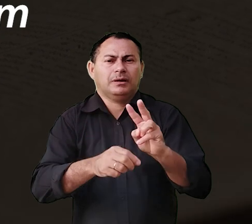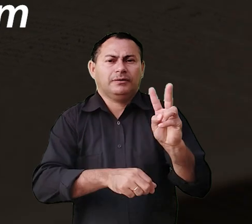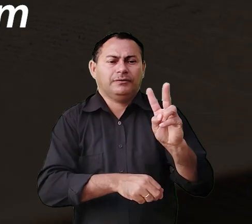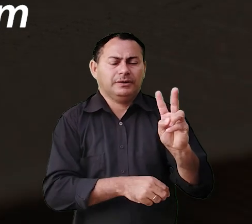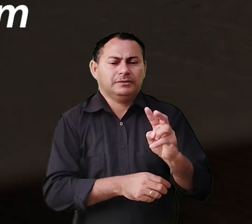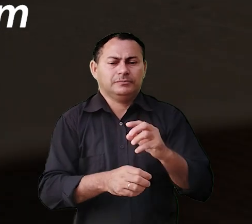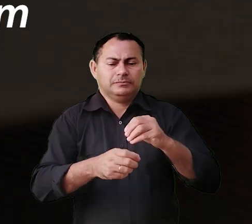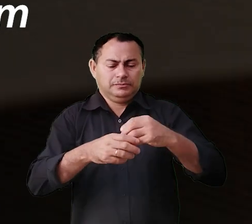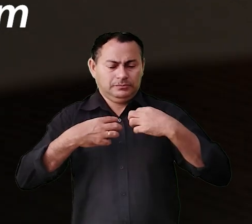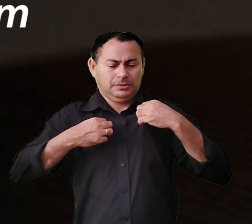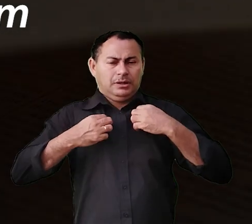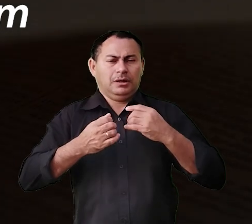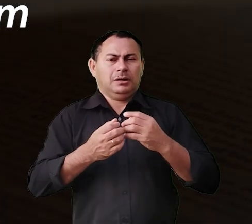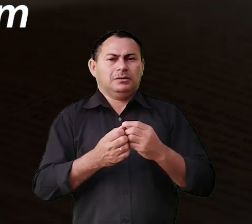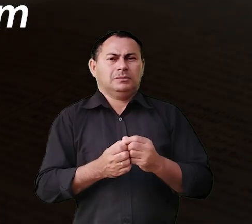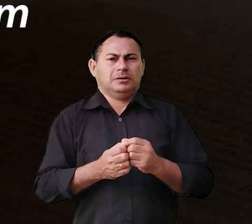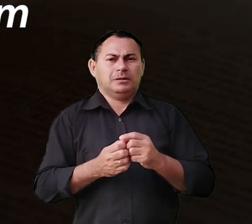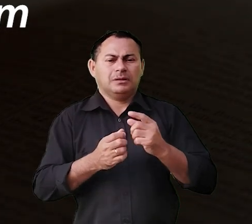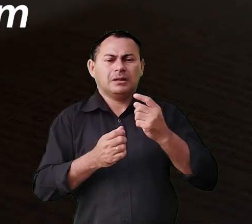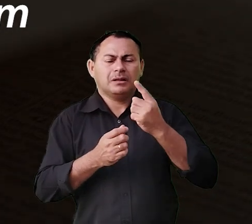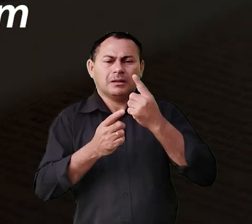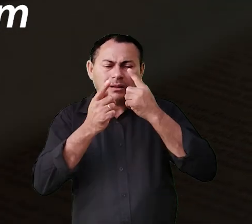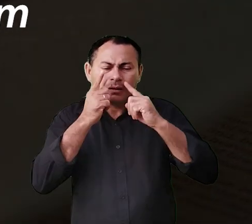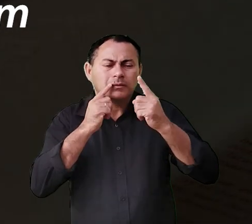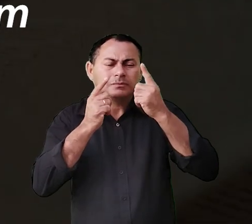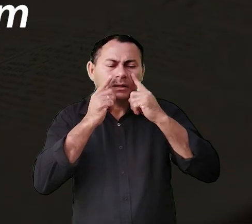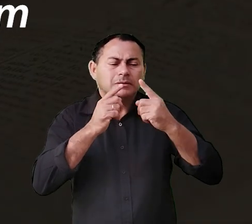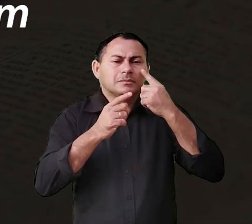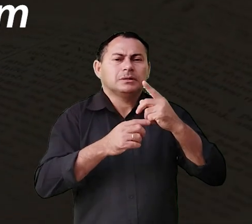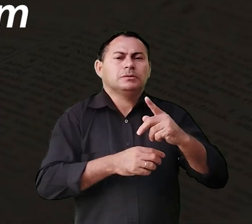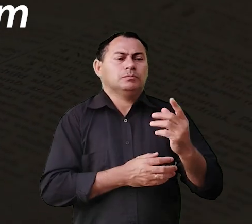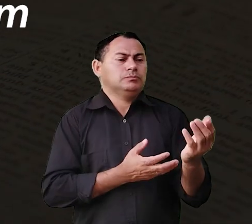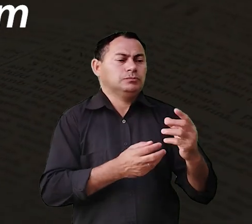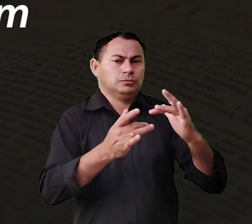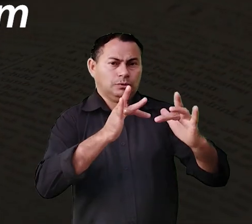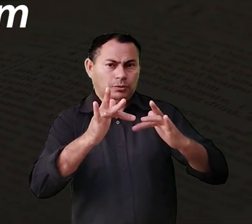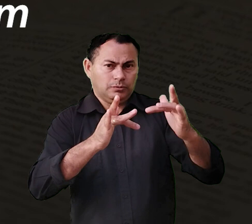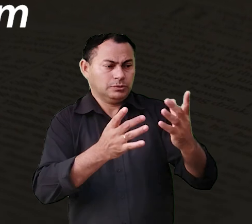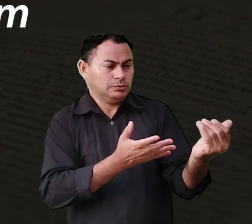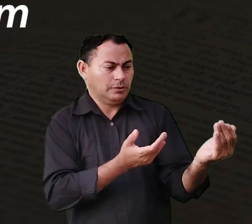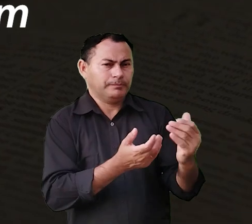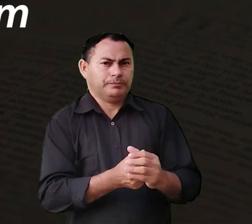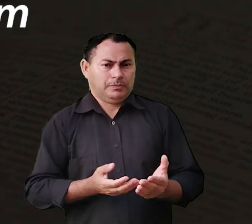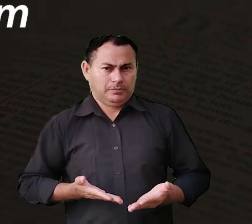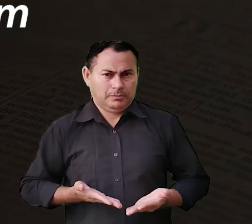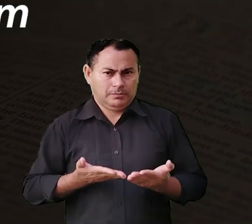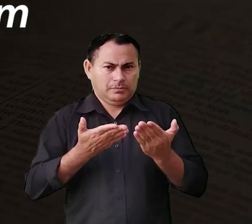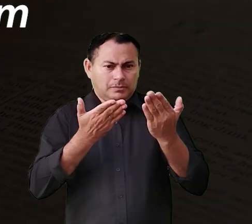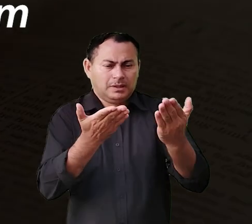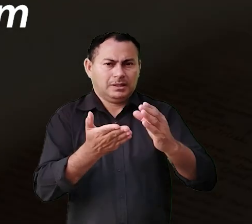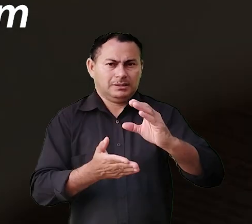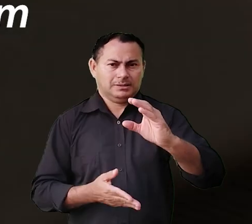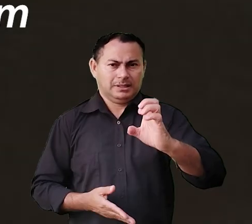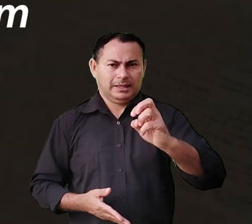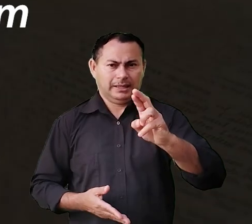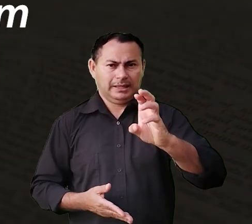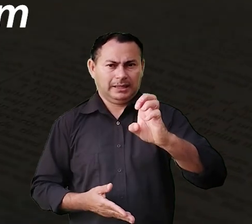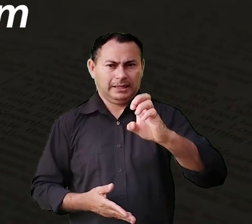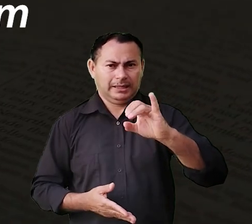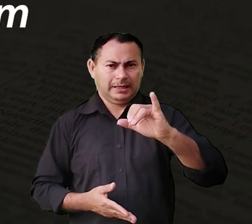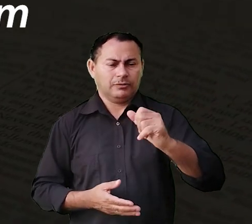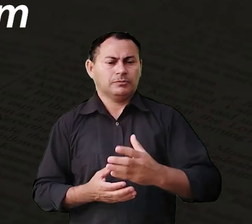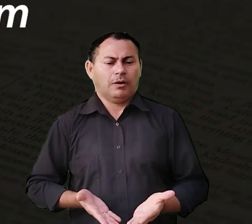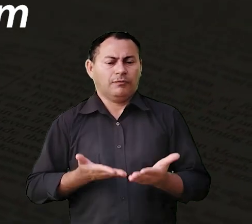uma virgem em vestes de luto que se lamenta pelo noivo da sua mocidade. As ofertas de cereal